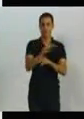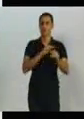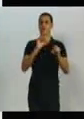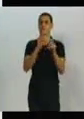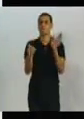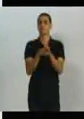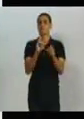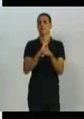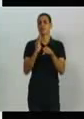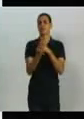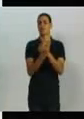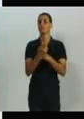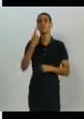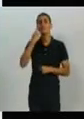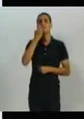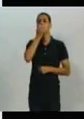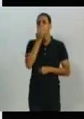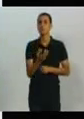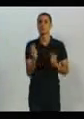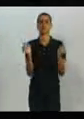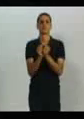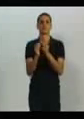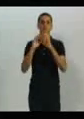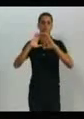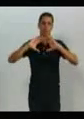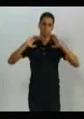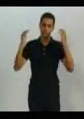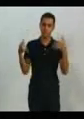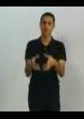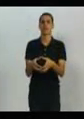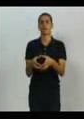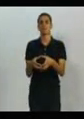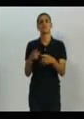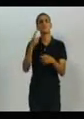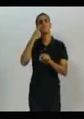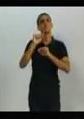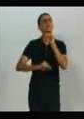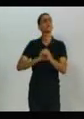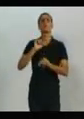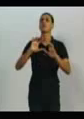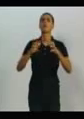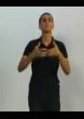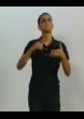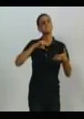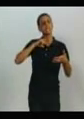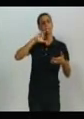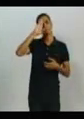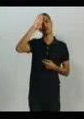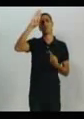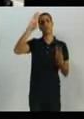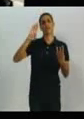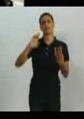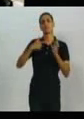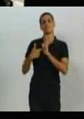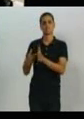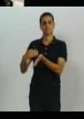E é muito bom a gente poder estar com a comunidade e trazer a prioridade dela até as secretarias. E com